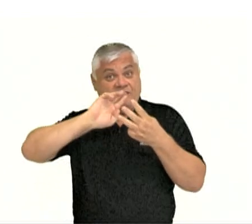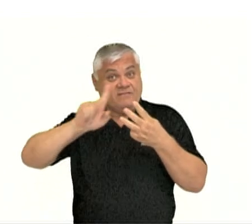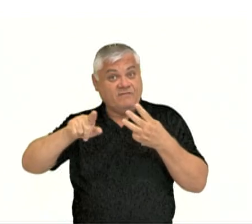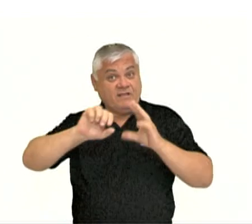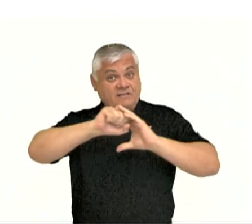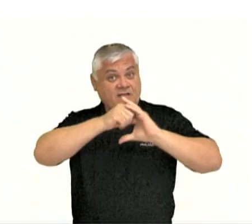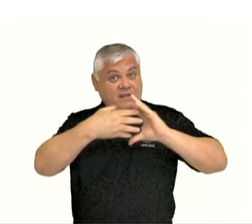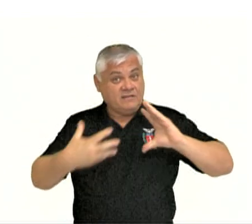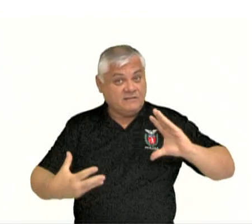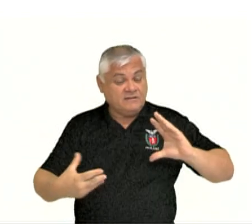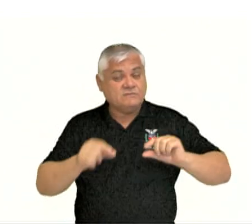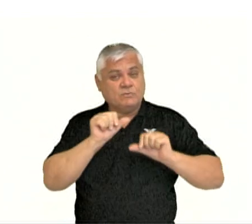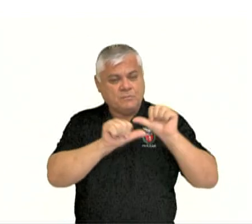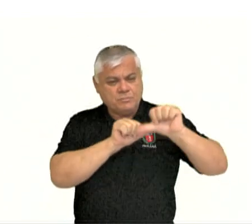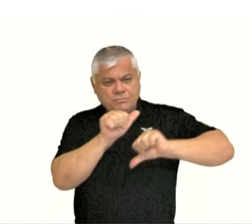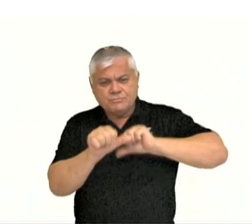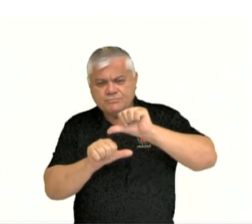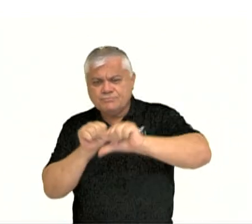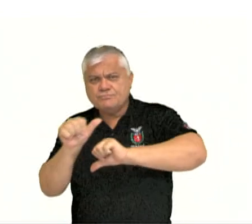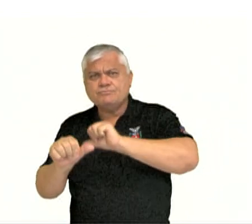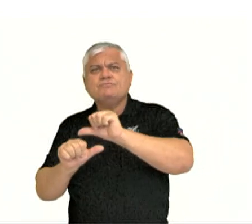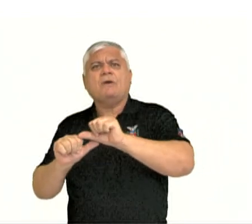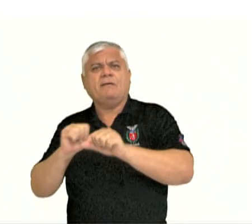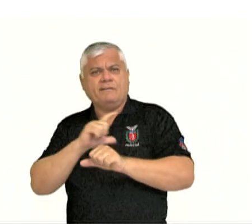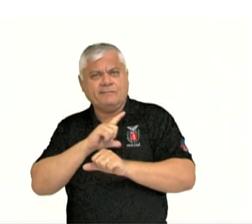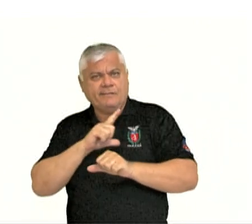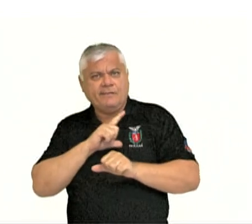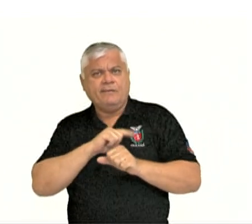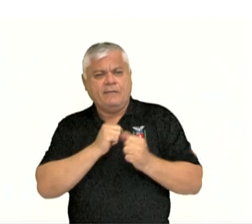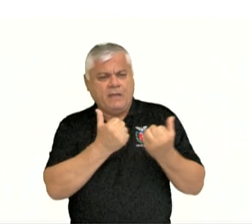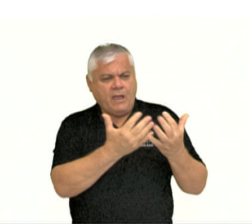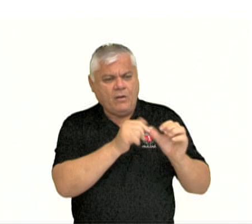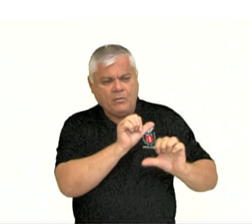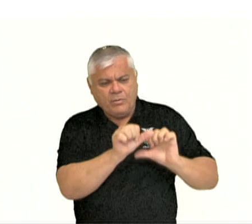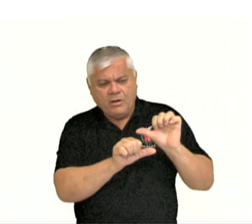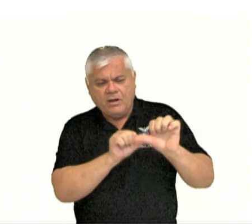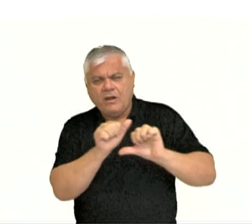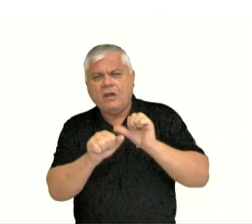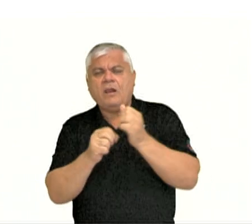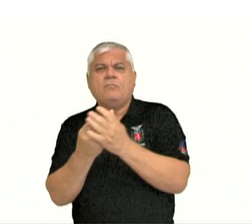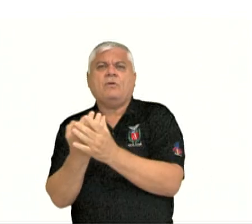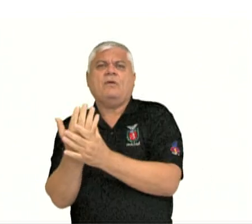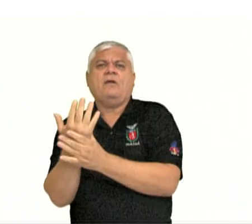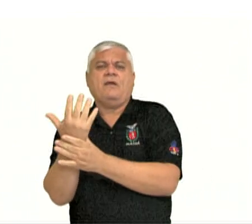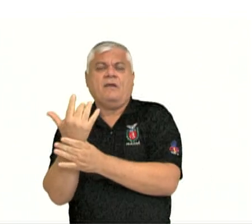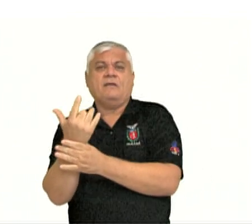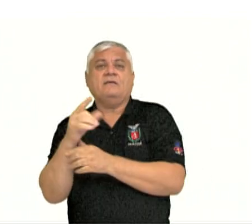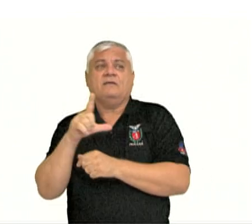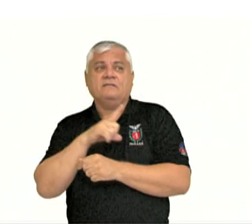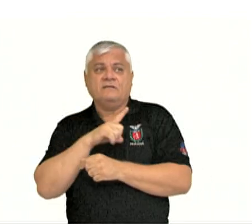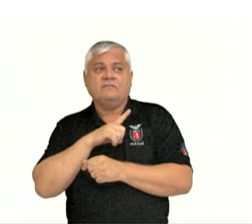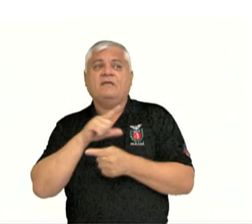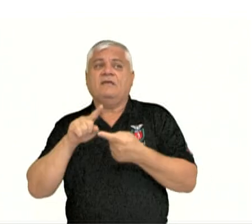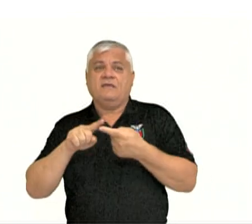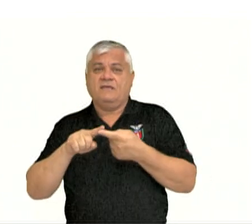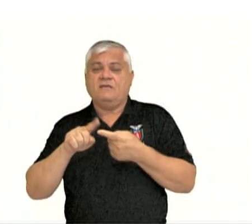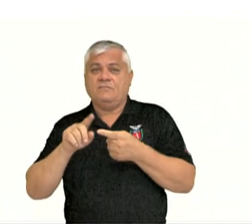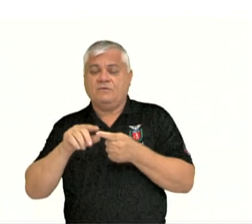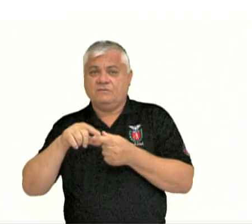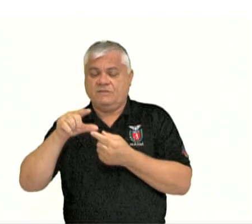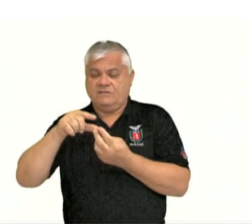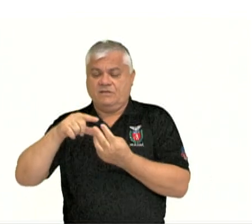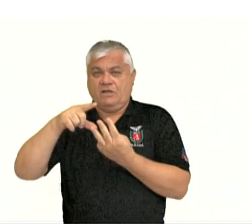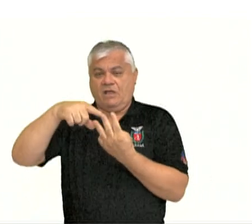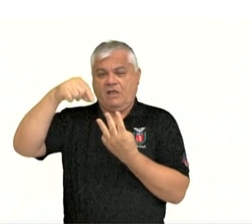característica dessa transição evolutiva de algas para plantas, a gente observa os rizoides,